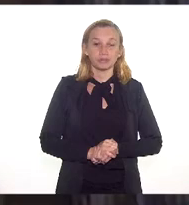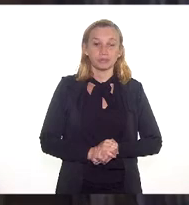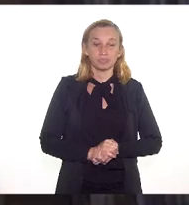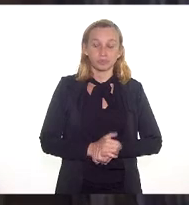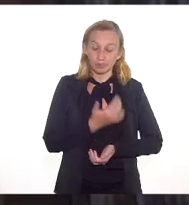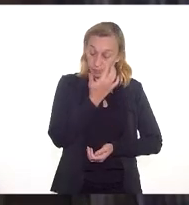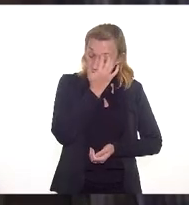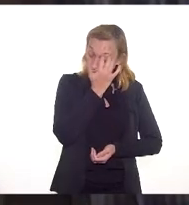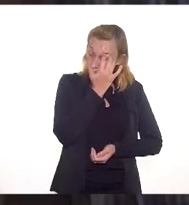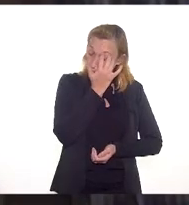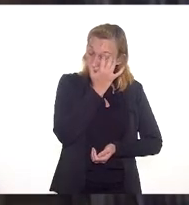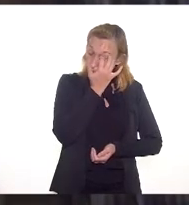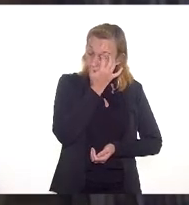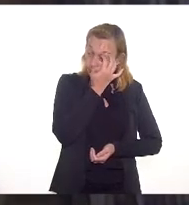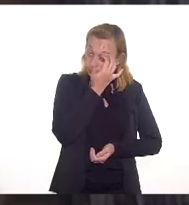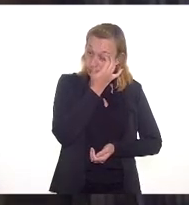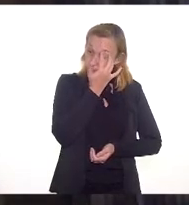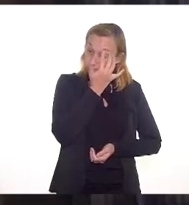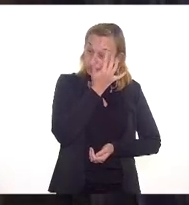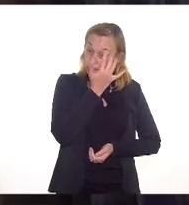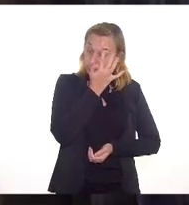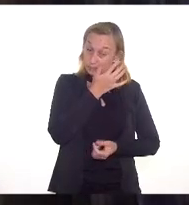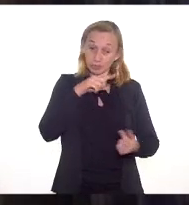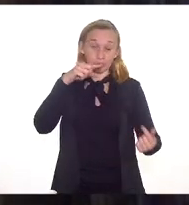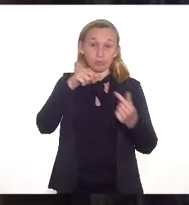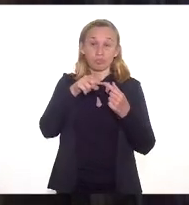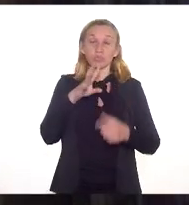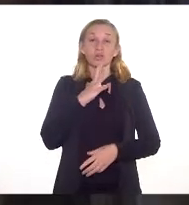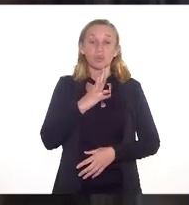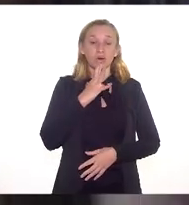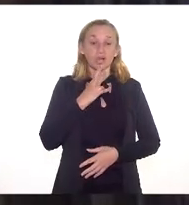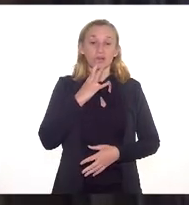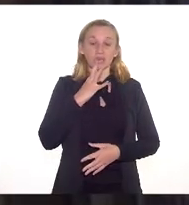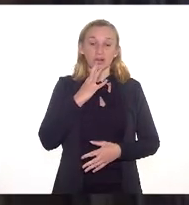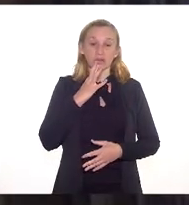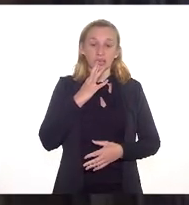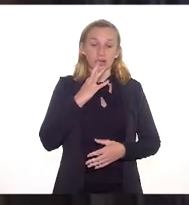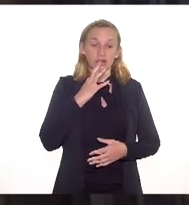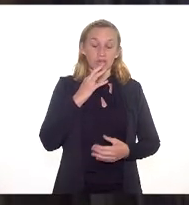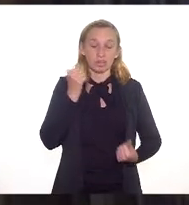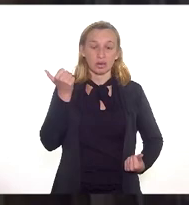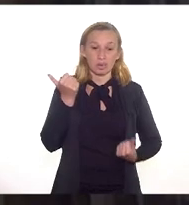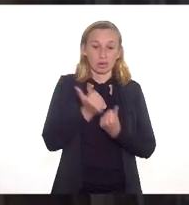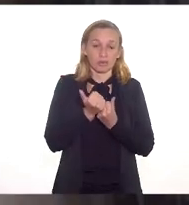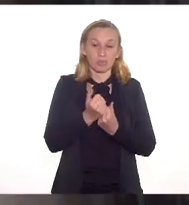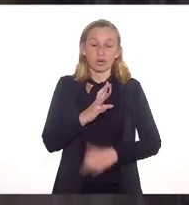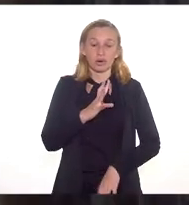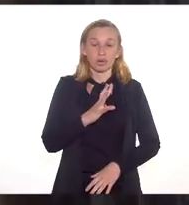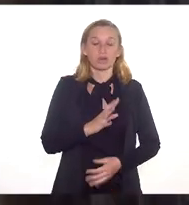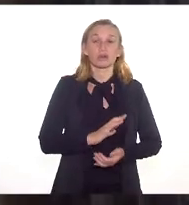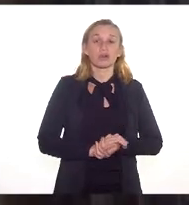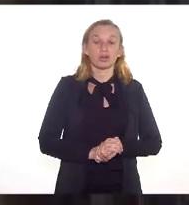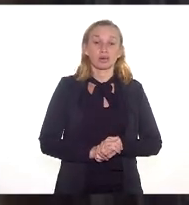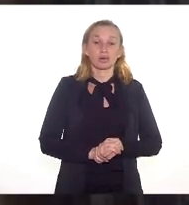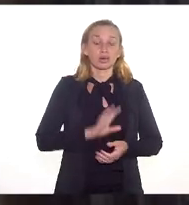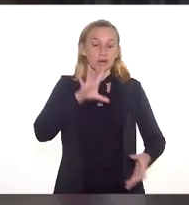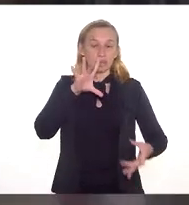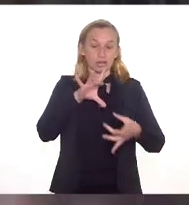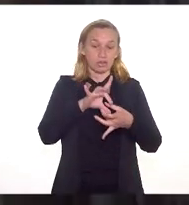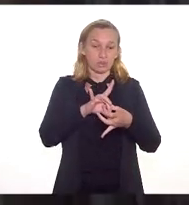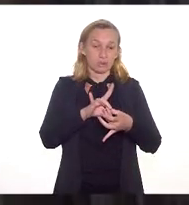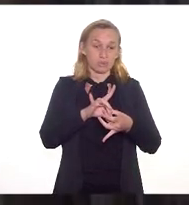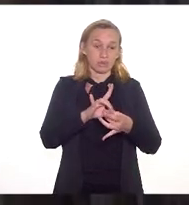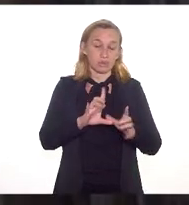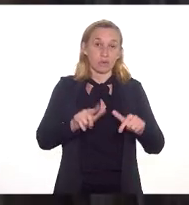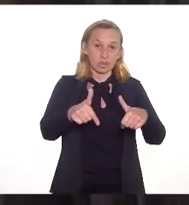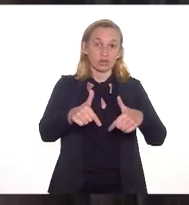O objetivo é conhecer, apoiar, incorporar e implementar